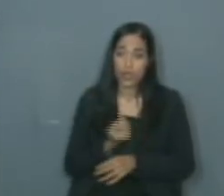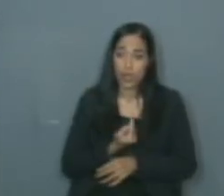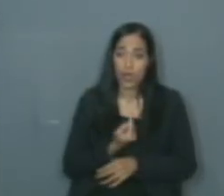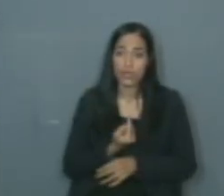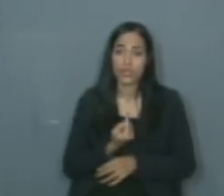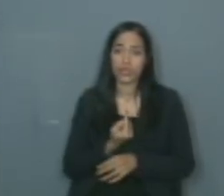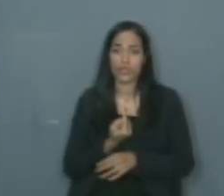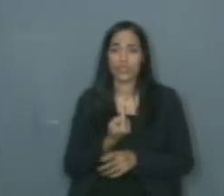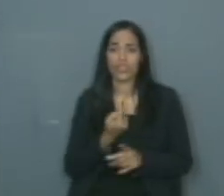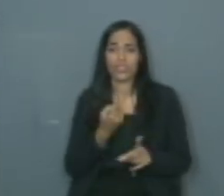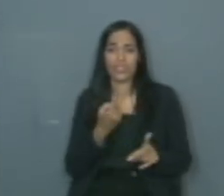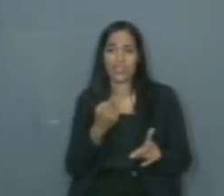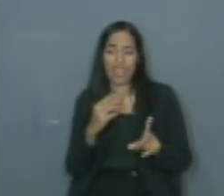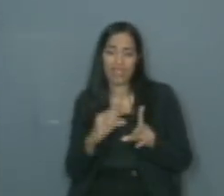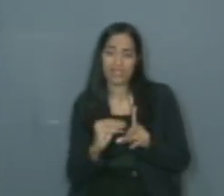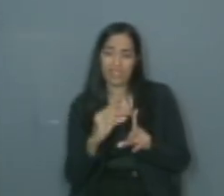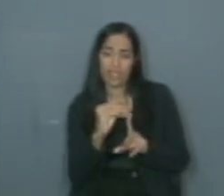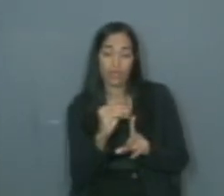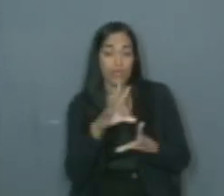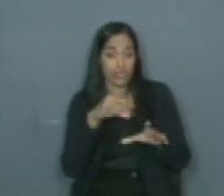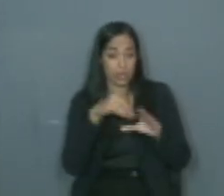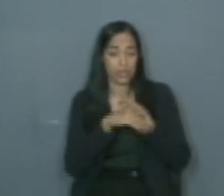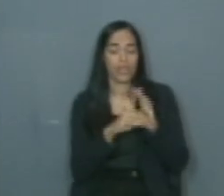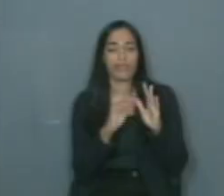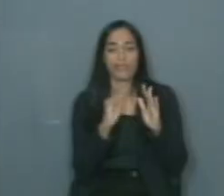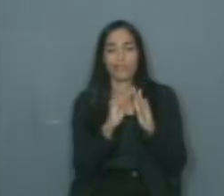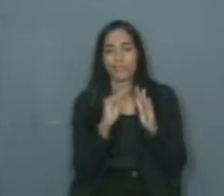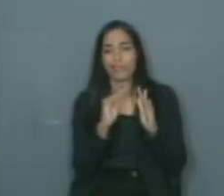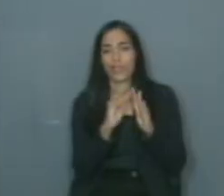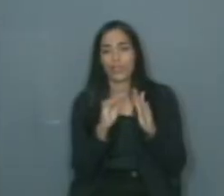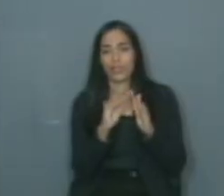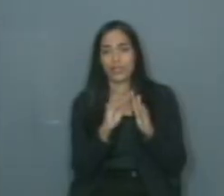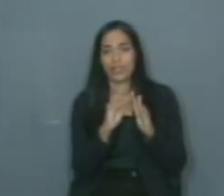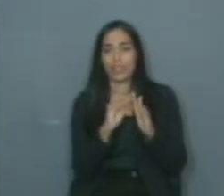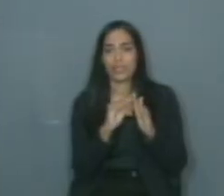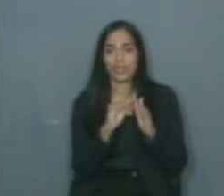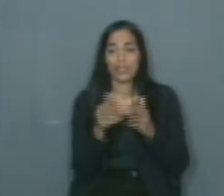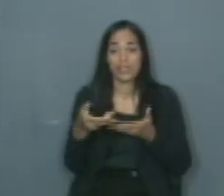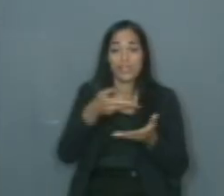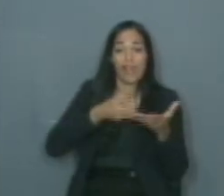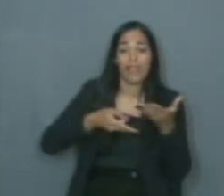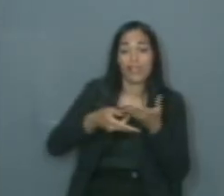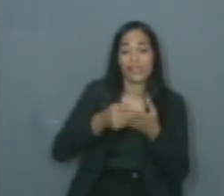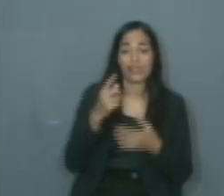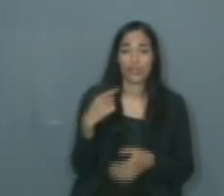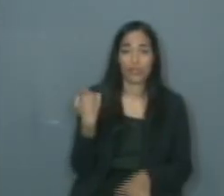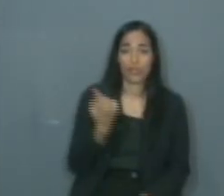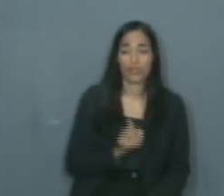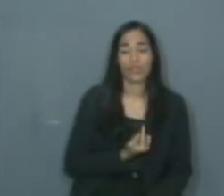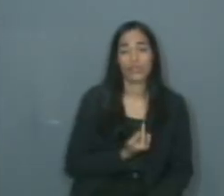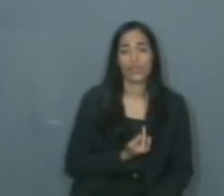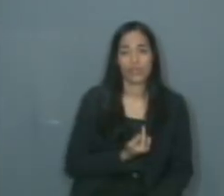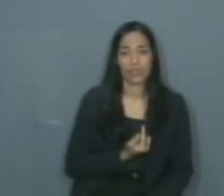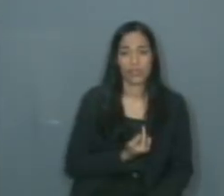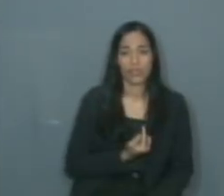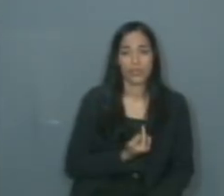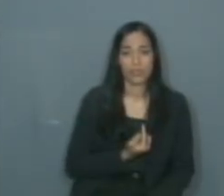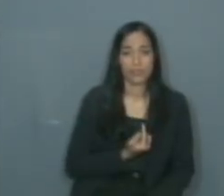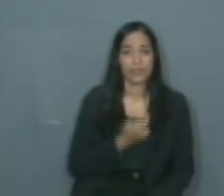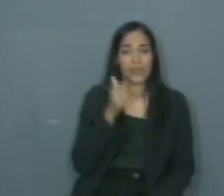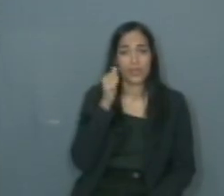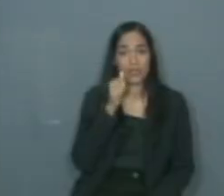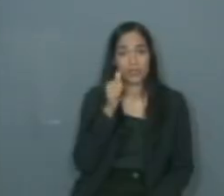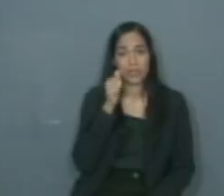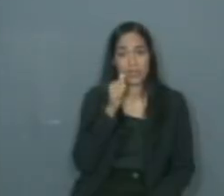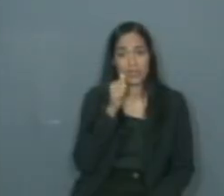estão dentro das nossas casas, próximos, se relacionam com a gente, sejamos